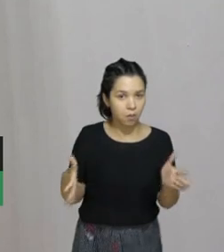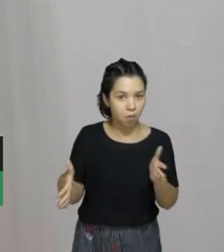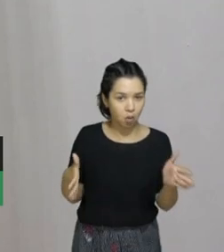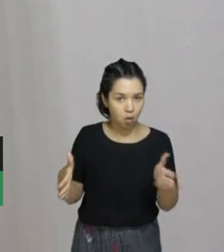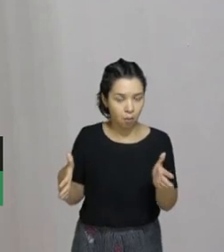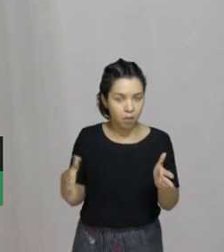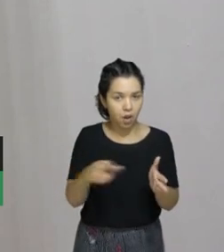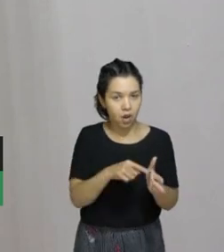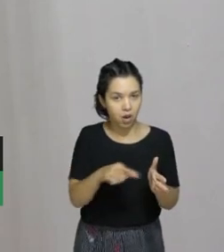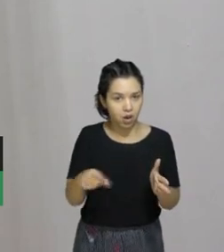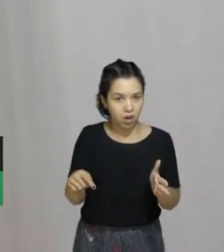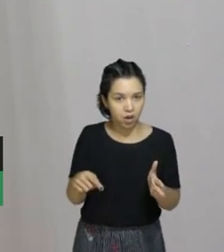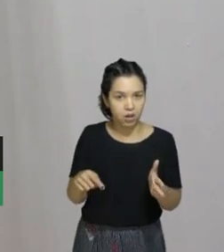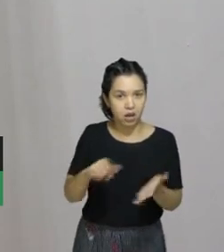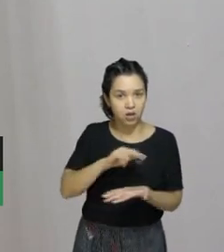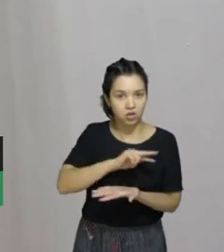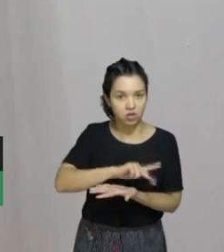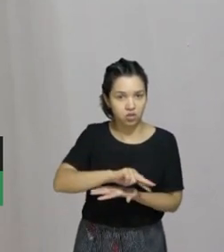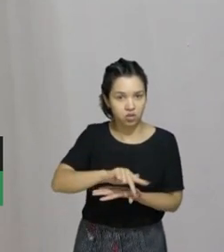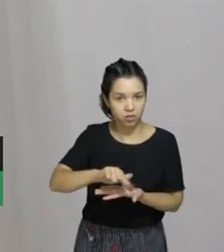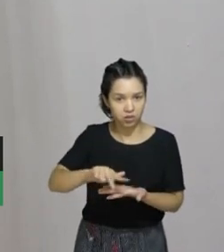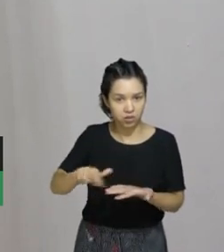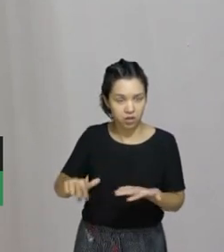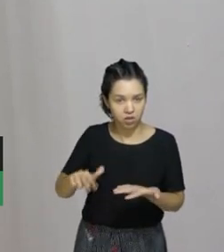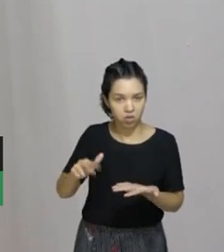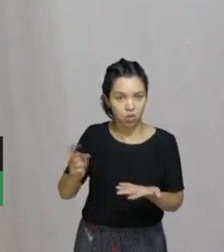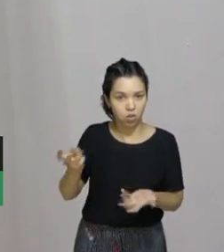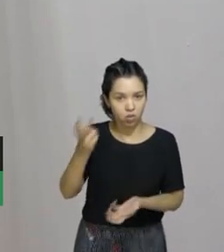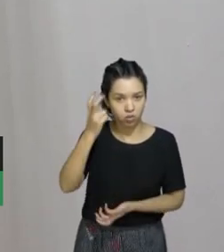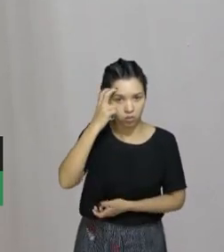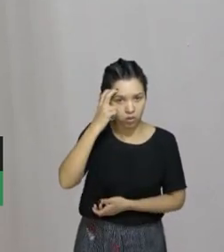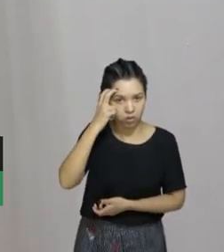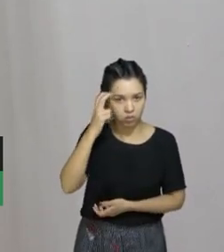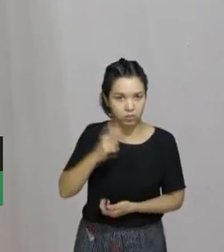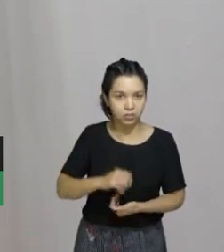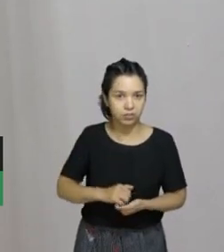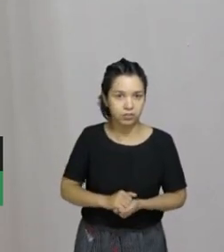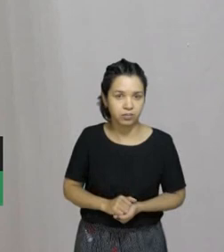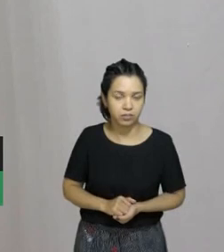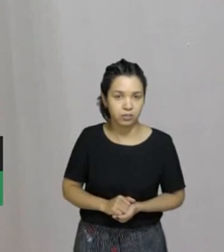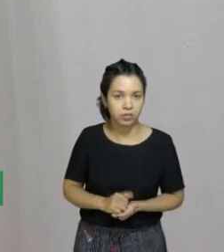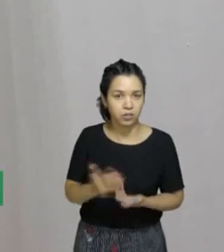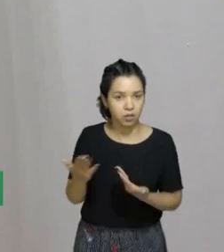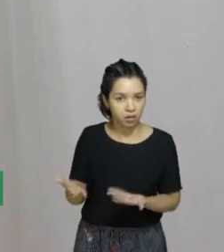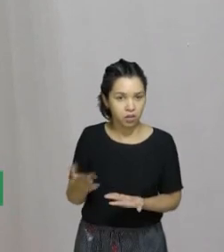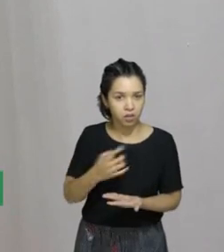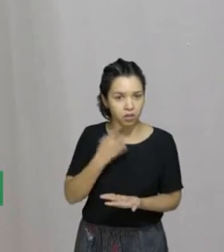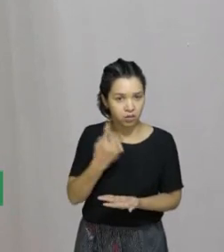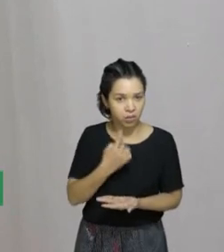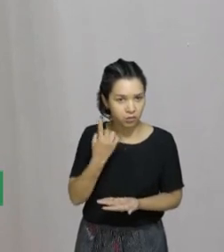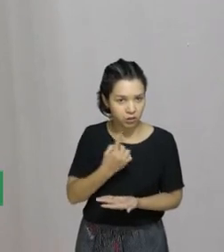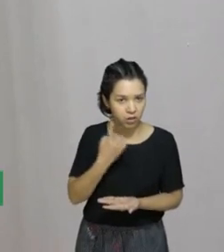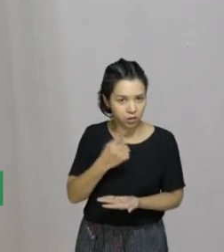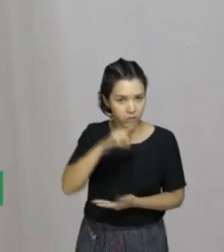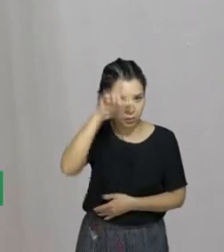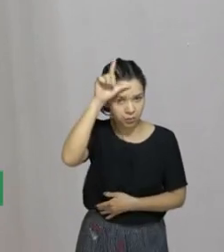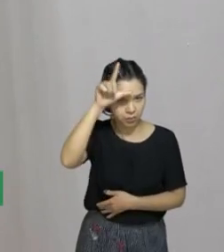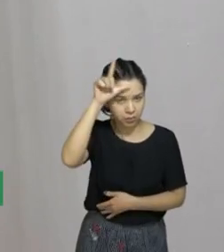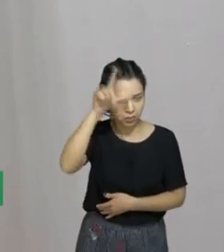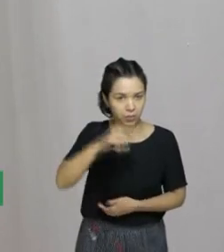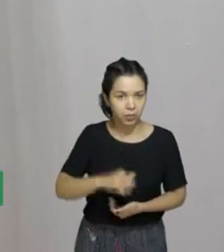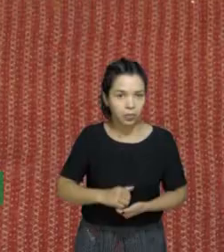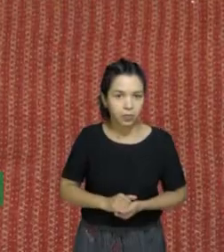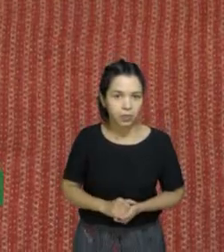dedicados à diversidade cultural. Concedo a parte, meu querido amigo deputado Sargento Lima.